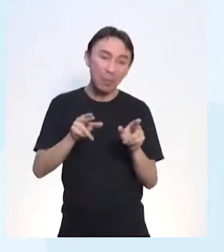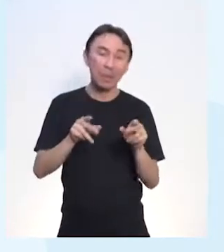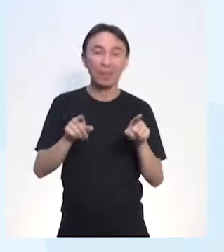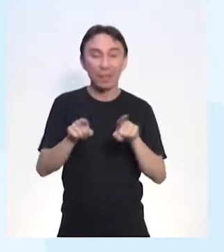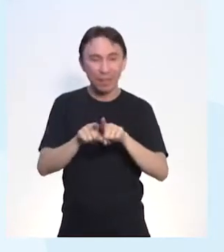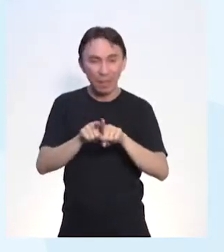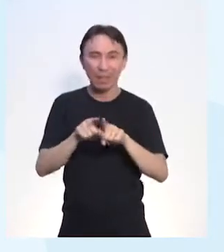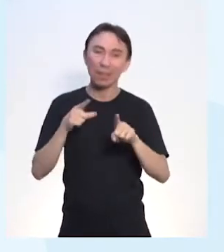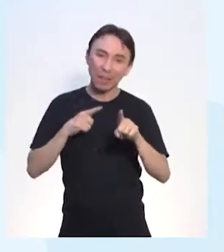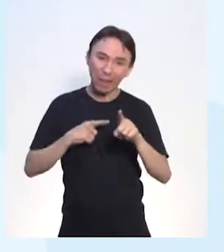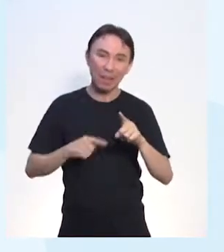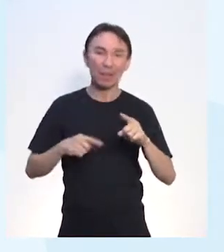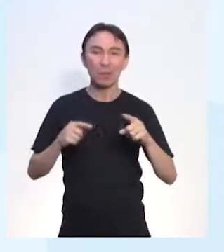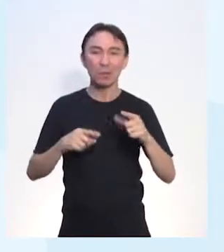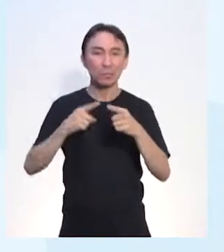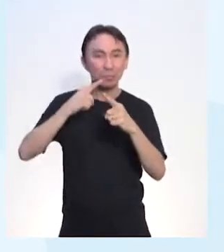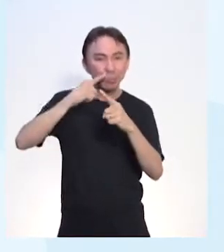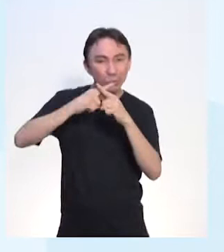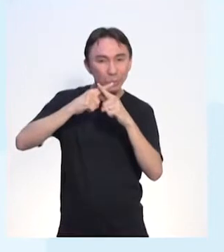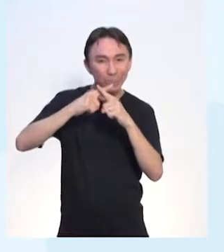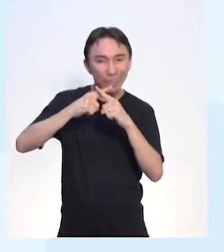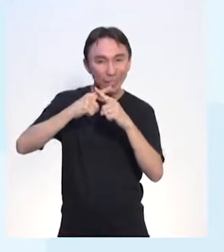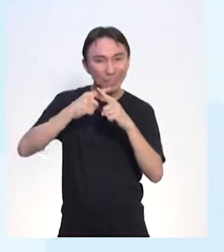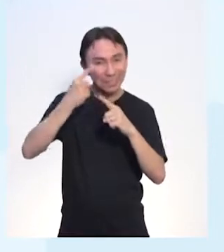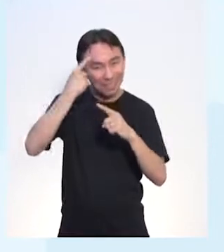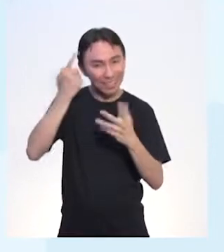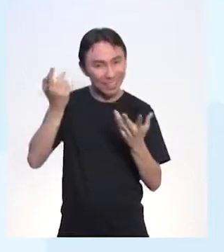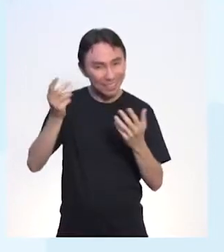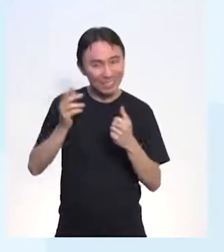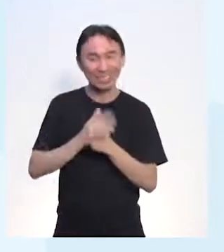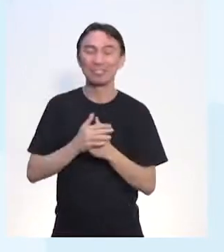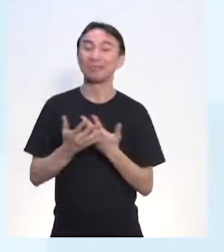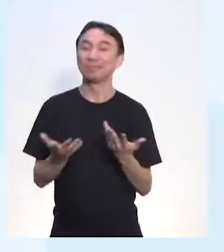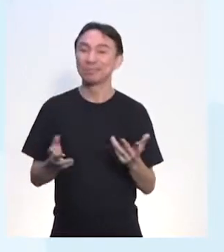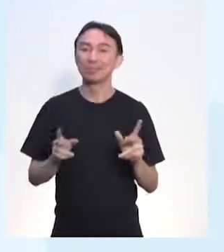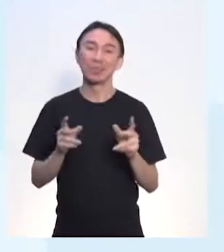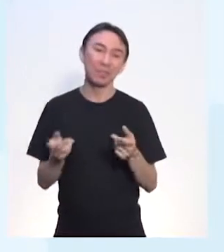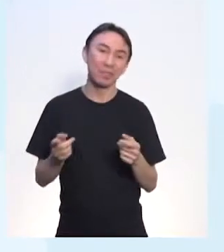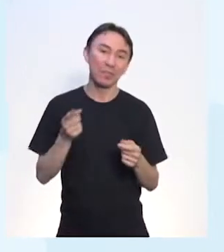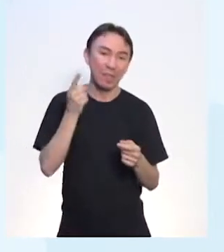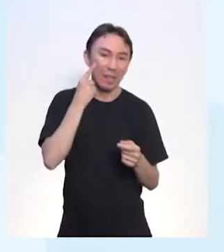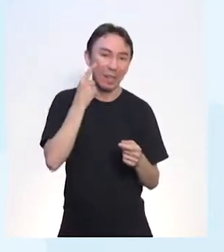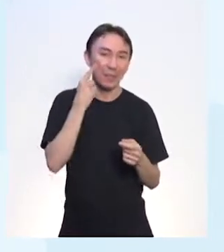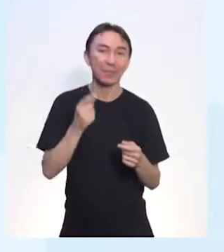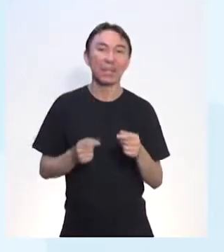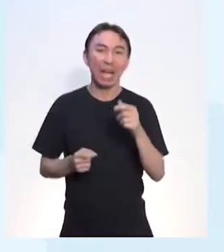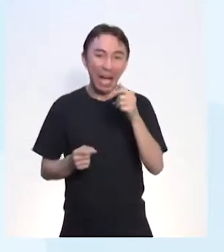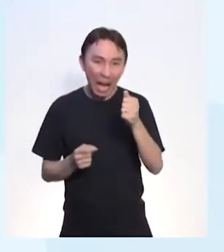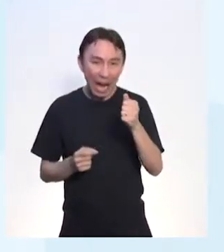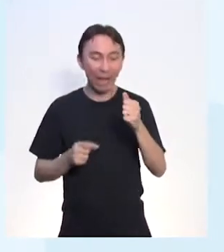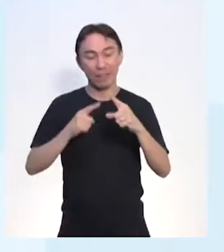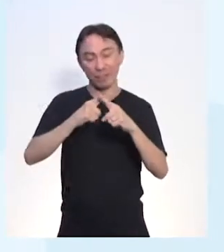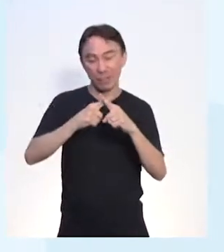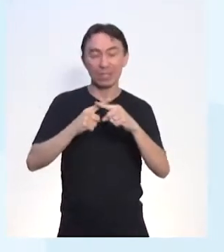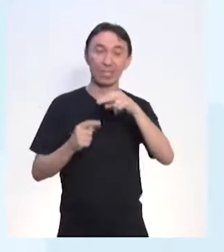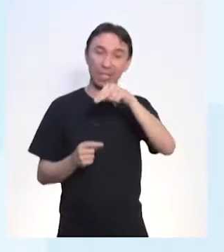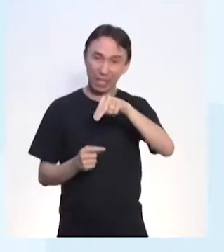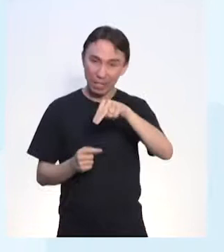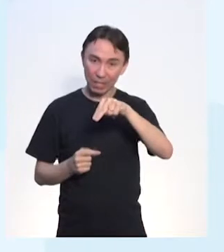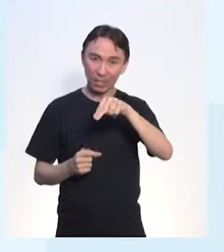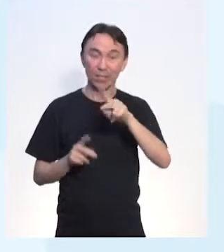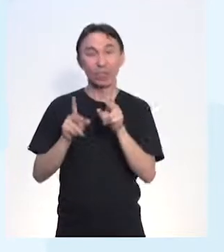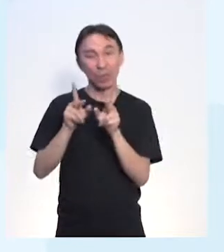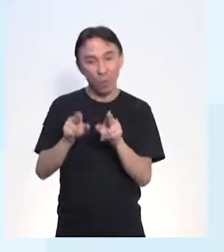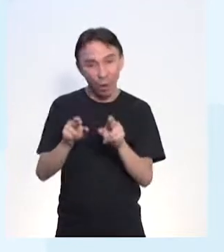passar multiplicando nos lados opostos. Então, eu vou ficar com A vezes N, que